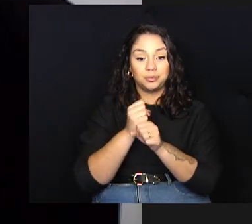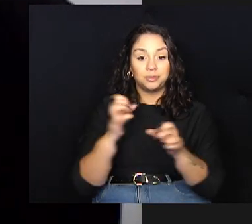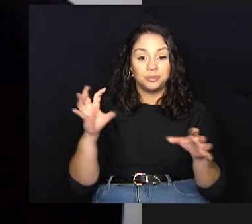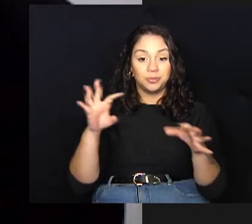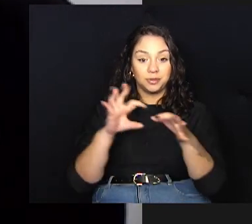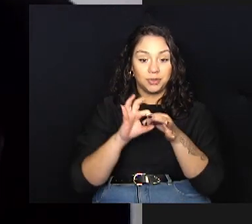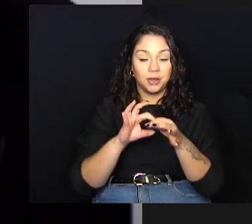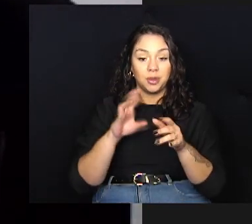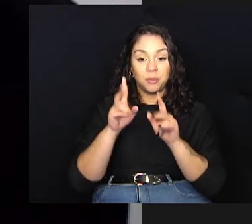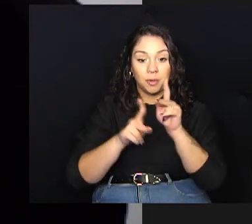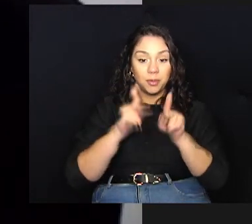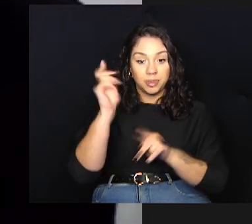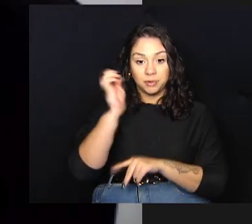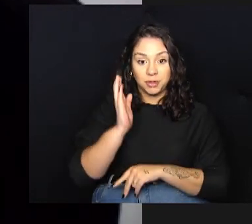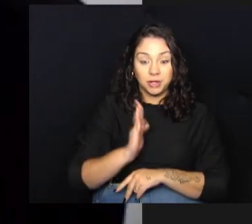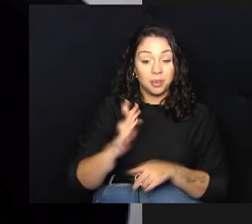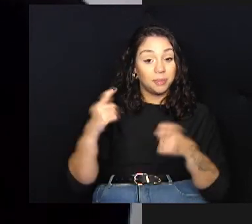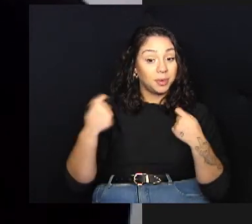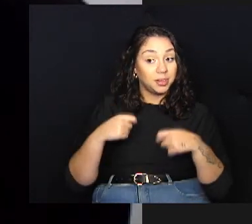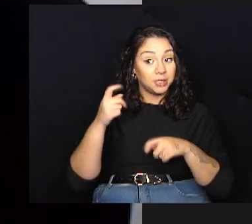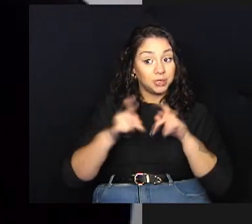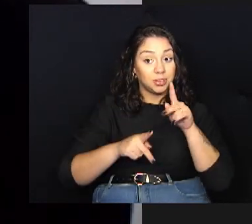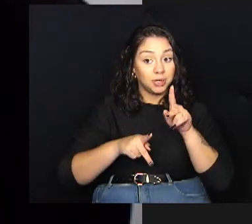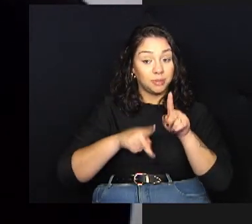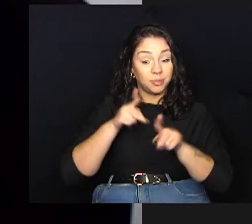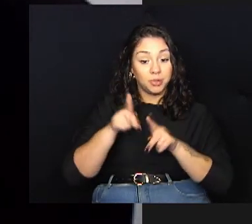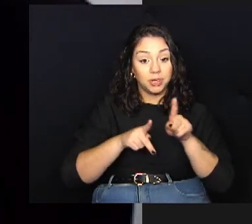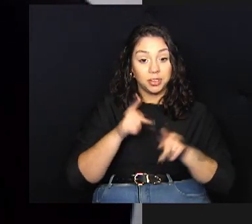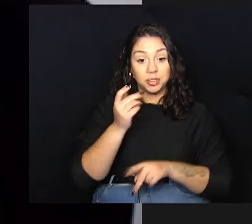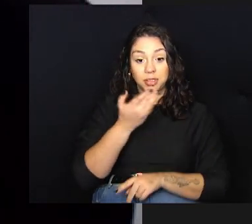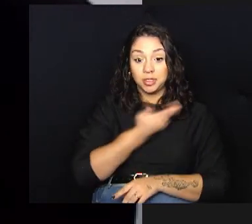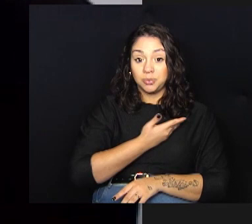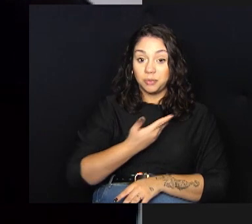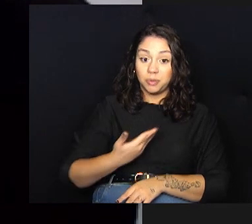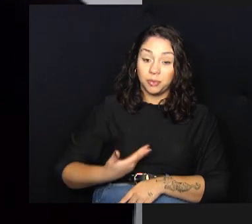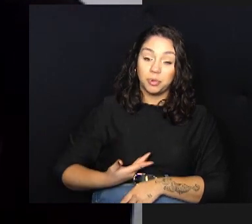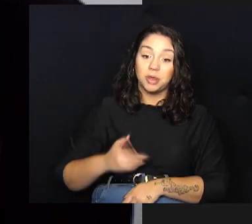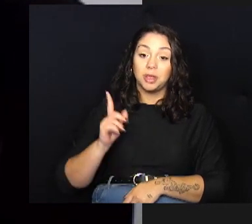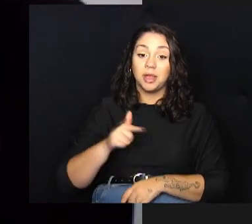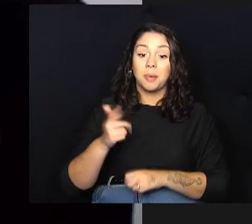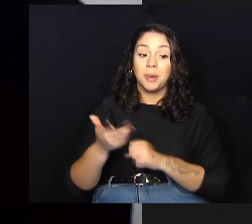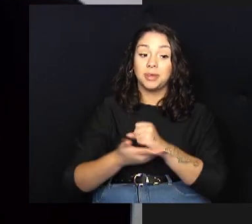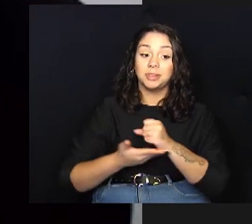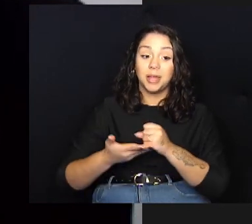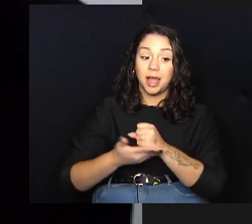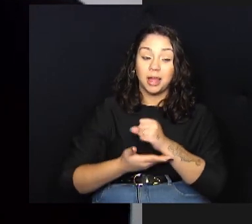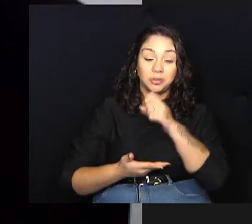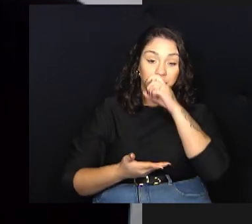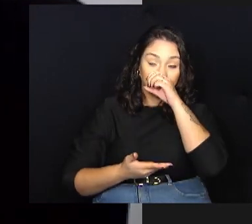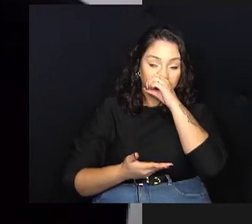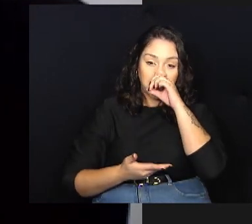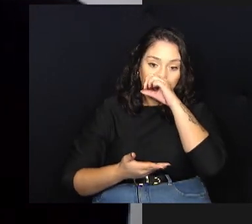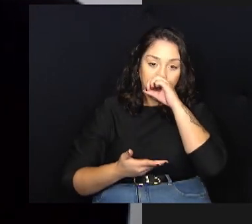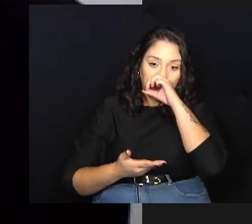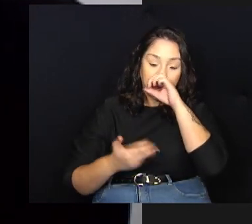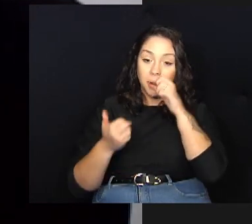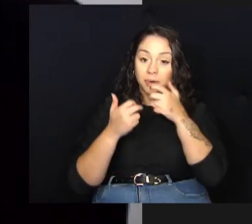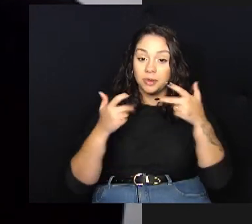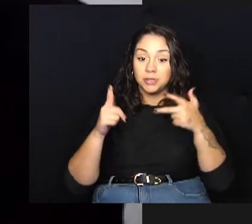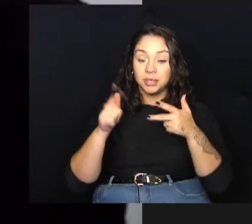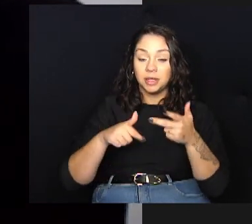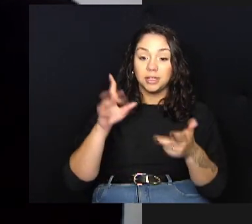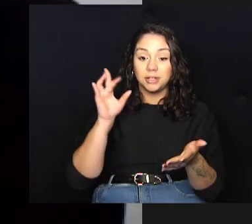a gente precisa de políticas públicas é que sejam baseadas em elementos da realidade